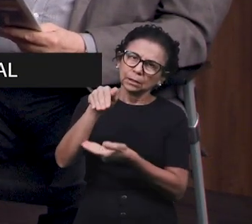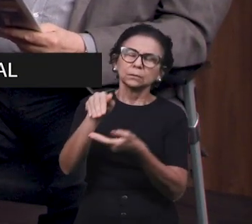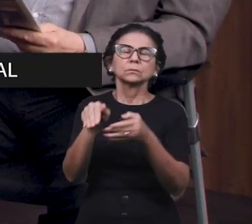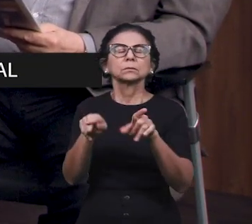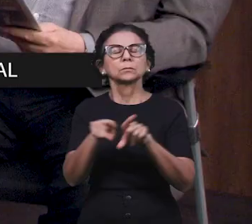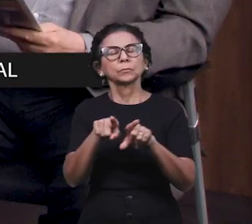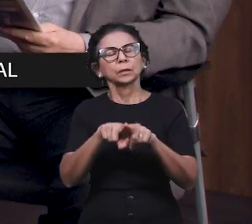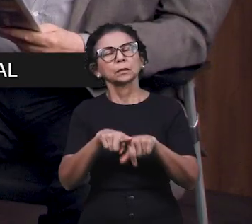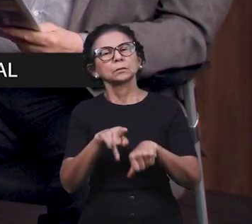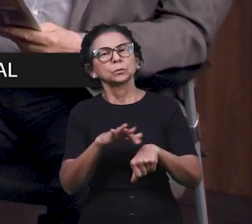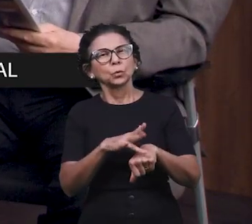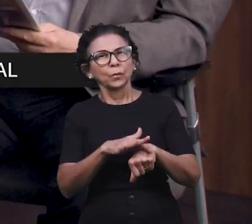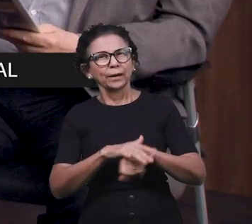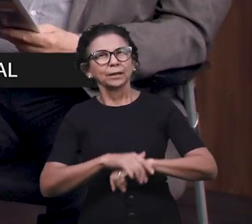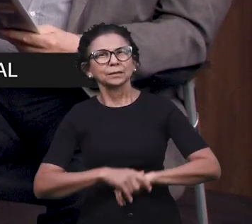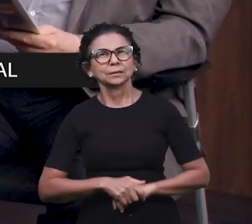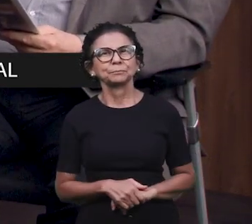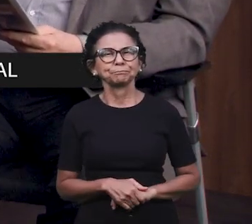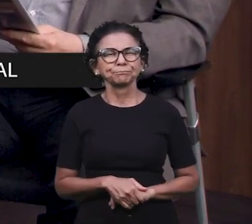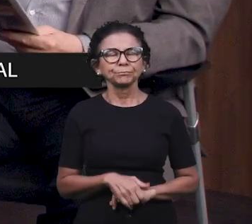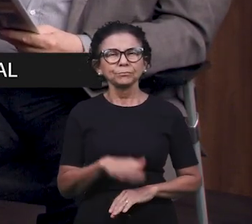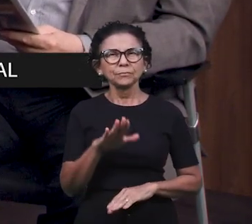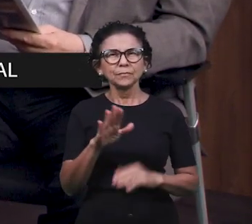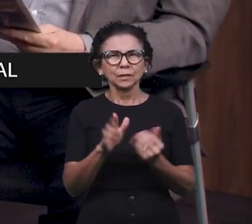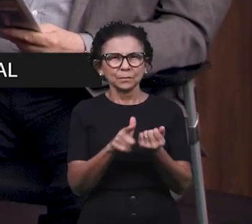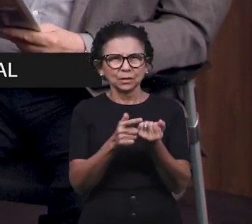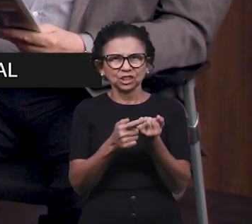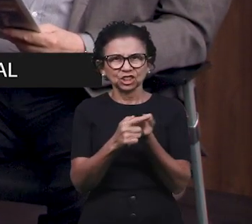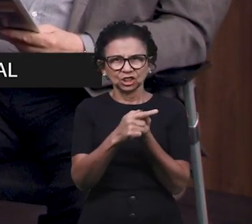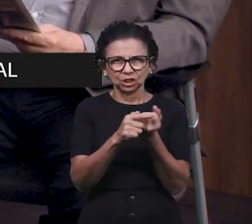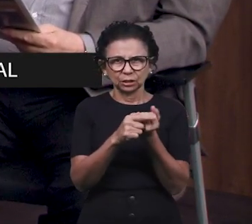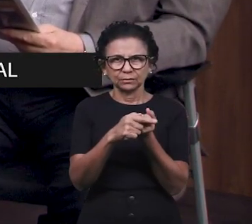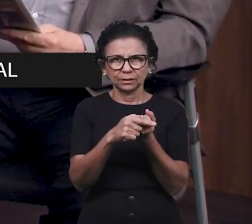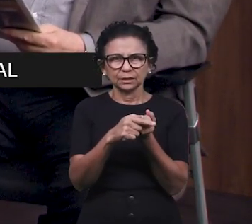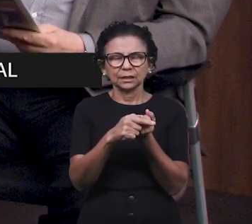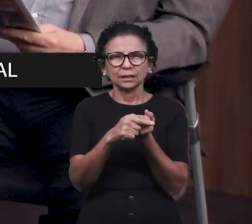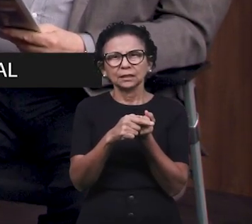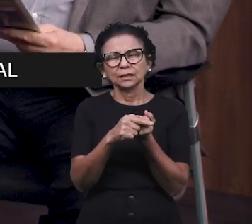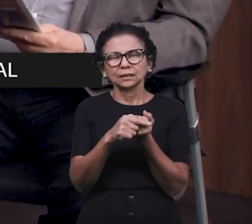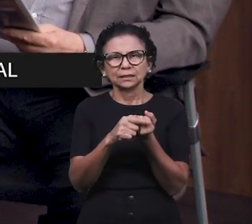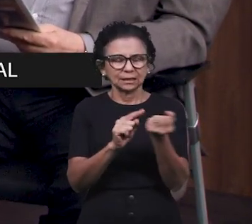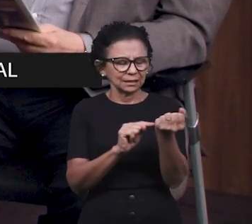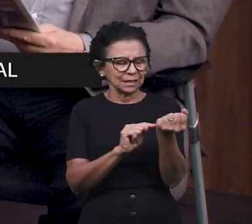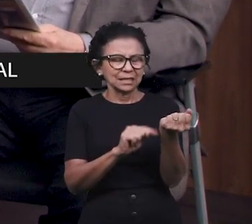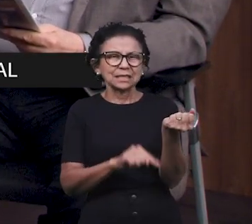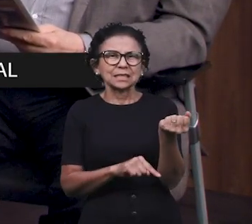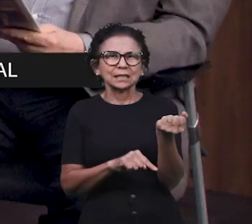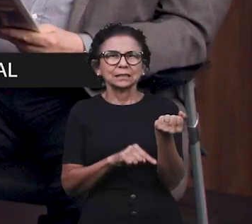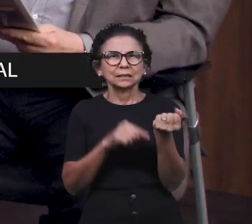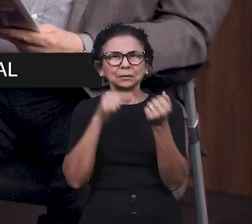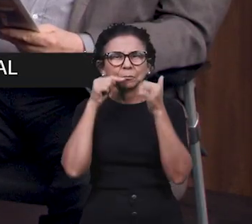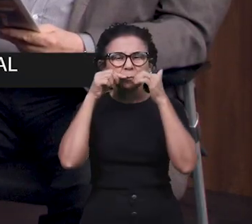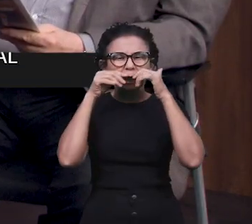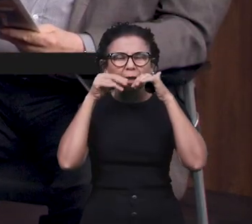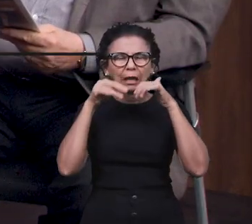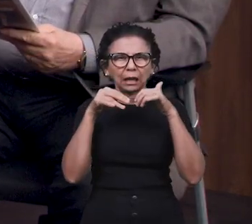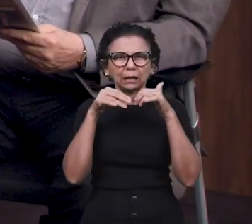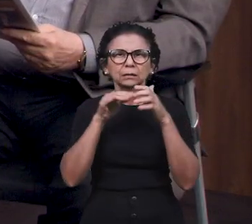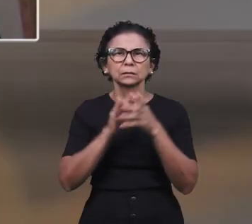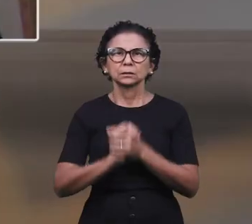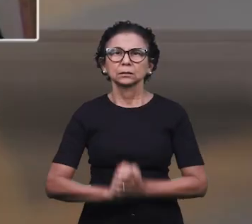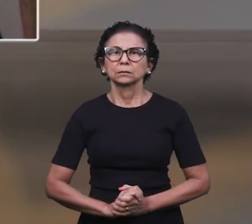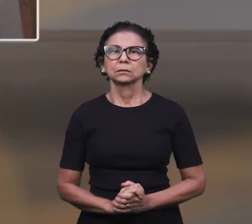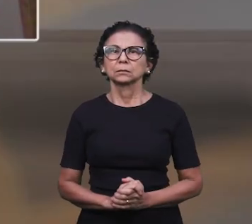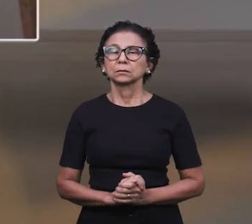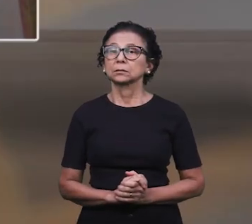da gengiva, né, sangrar, né? É em função disso, Isso. Né? Esse é um sinal muito importante que as pessoas devem